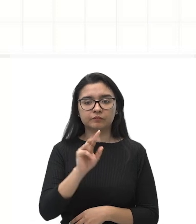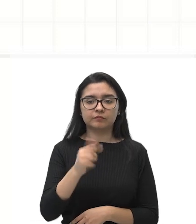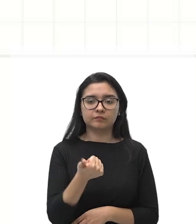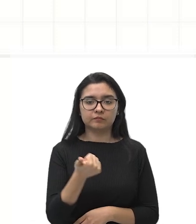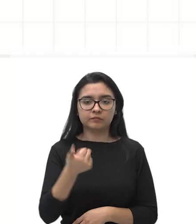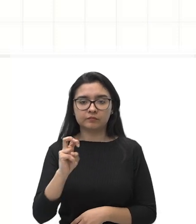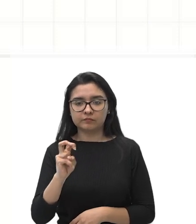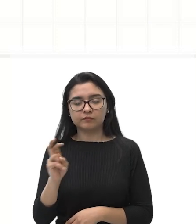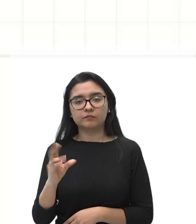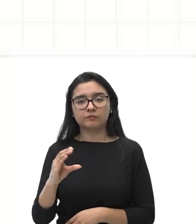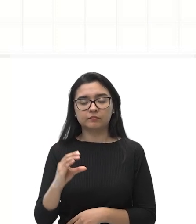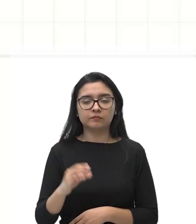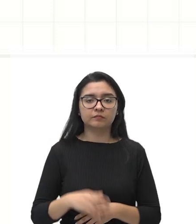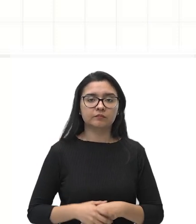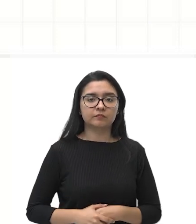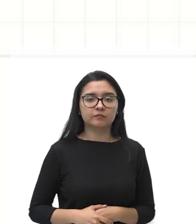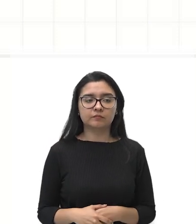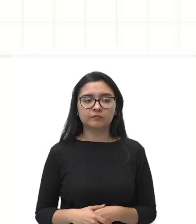R$ 142,15. Beleza?